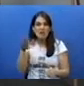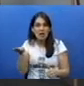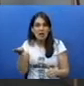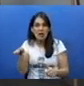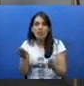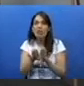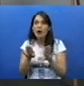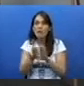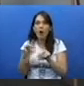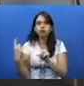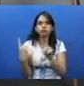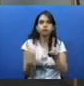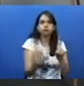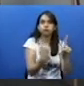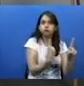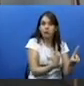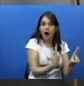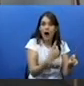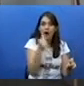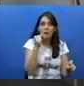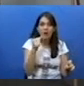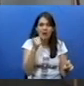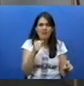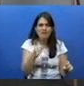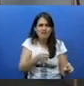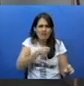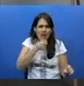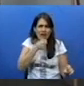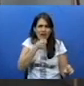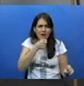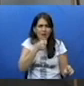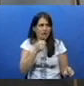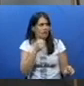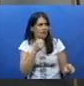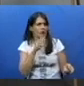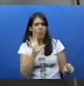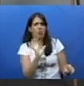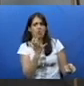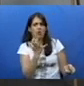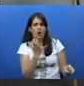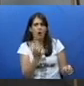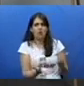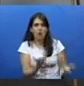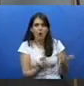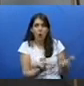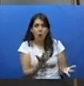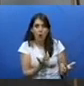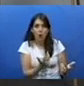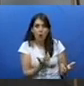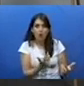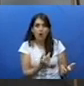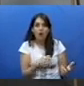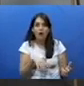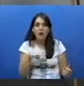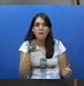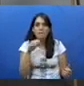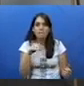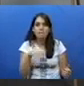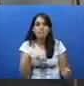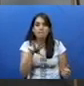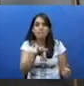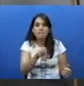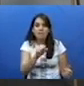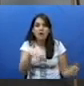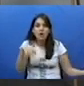Uma velha que estava passando por ali achou que estava acontecendo algum incêndio, né? Tamanho escândalo que o cachorro